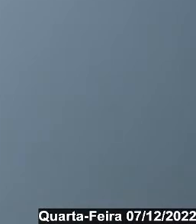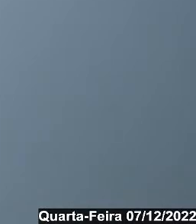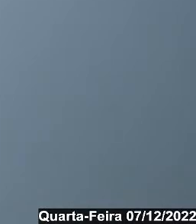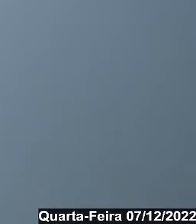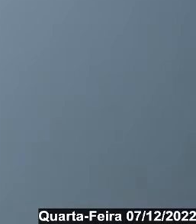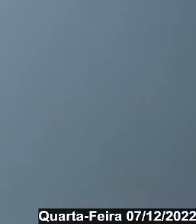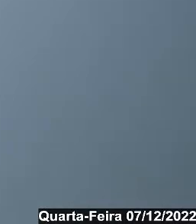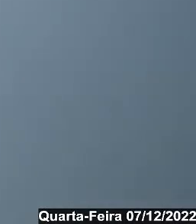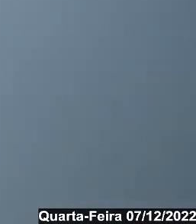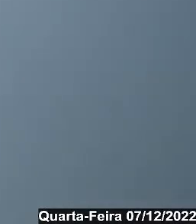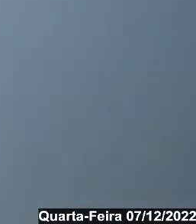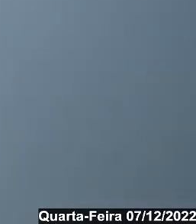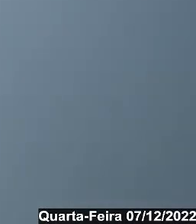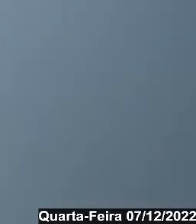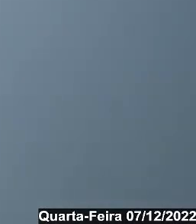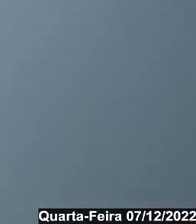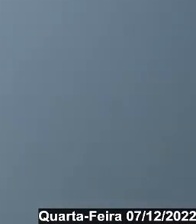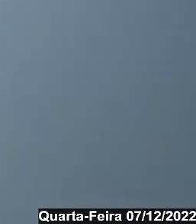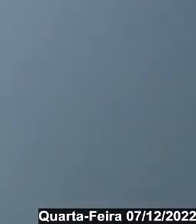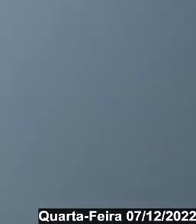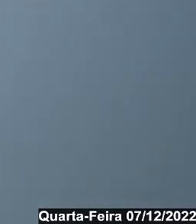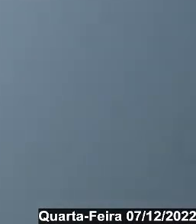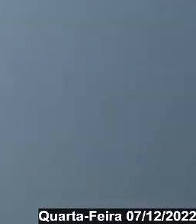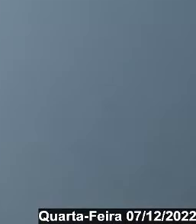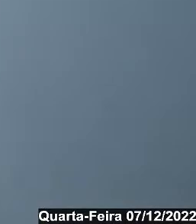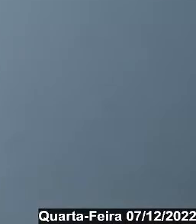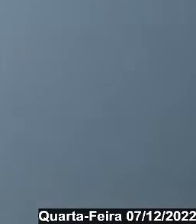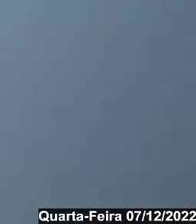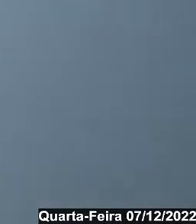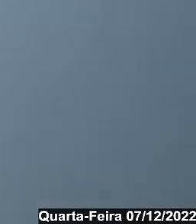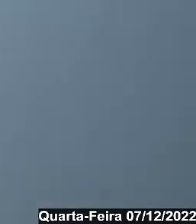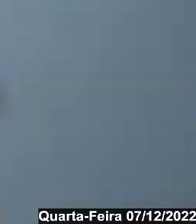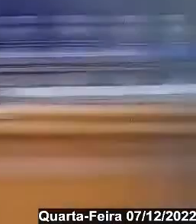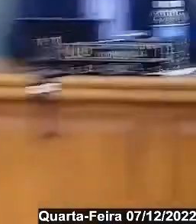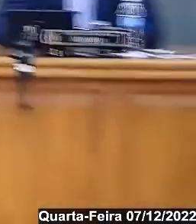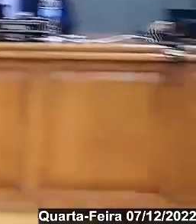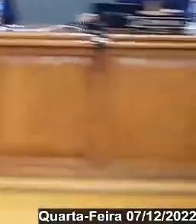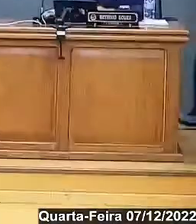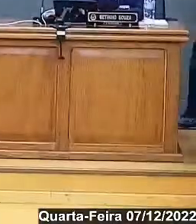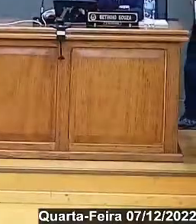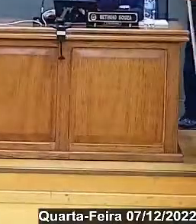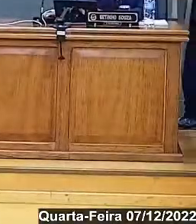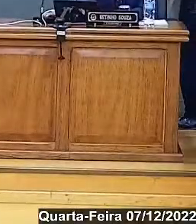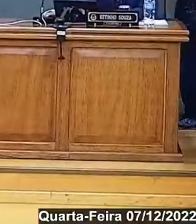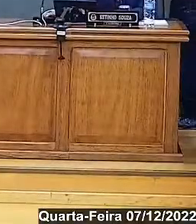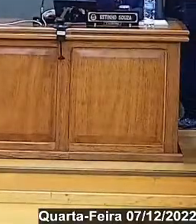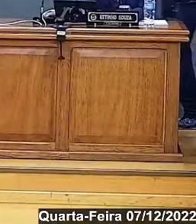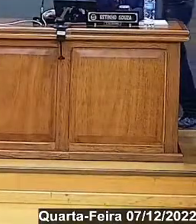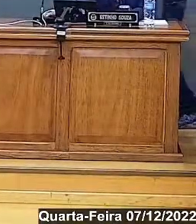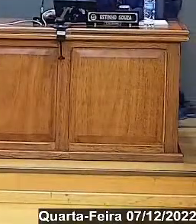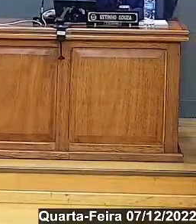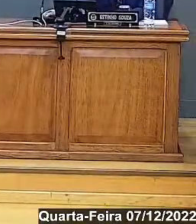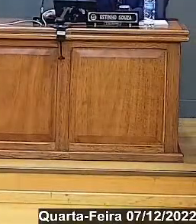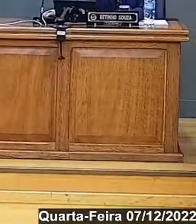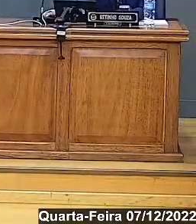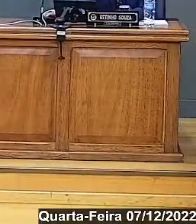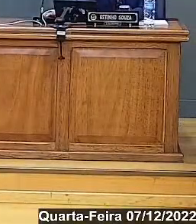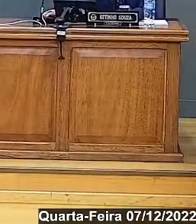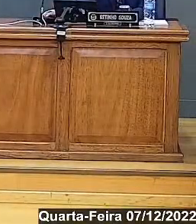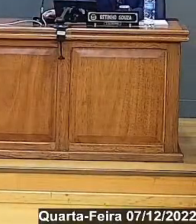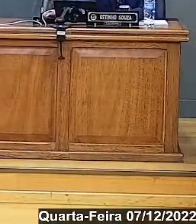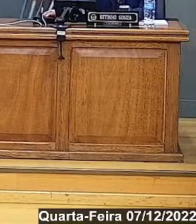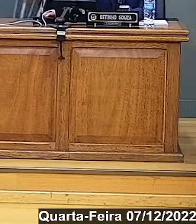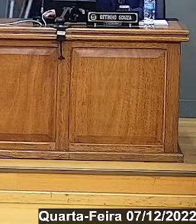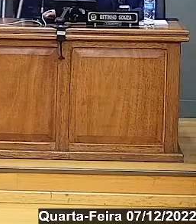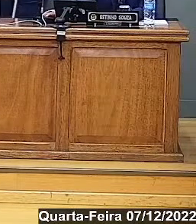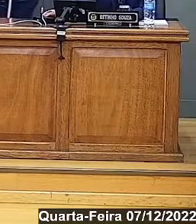Obrigado, vereador Gilson. Solicito. Boa noite, presidente. Com a palavra, o vereador Betinho. Presidente, irei pedir um minuto de silêncio aí pelo falecimento